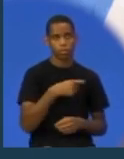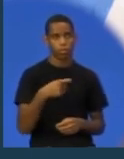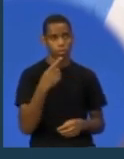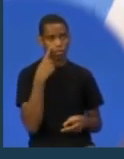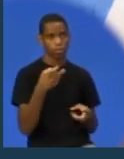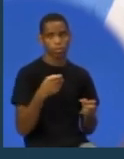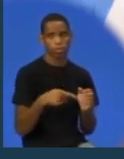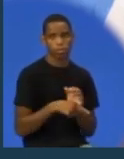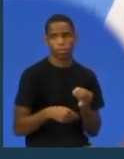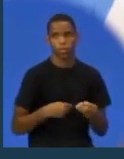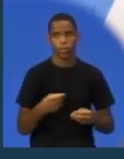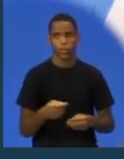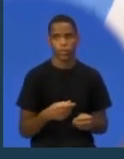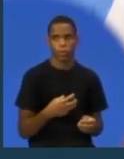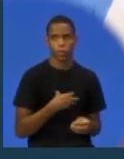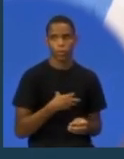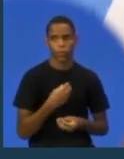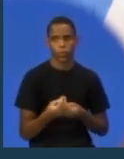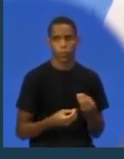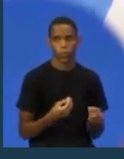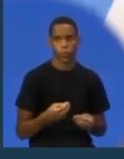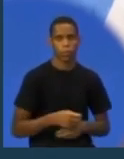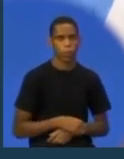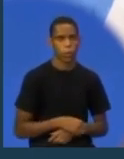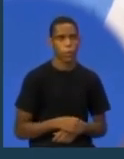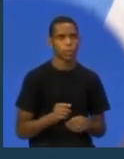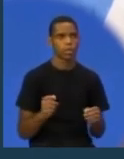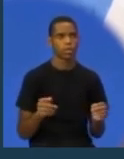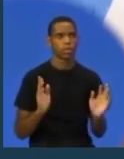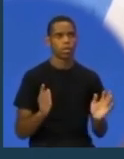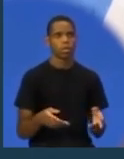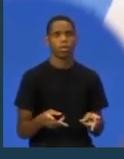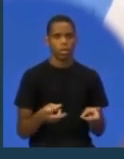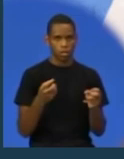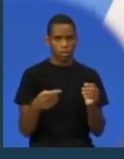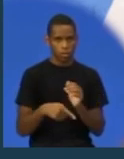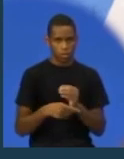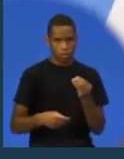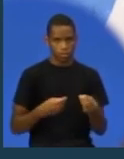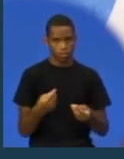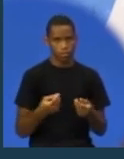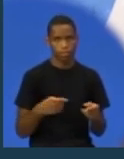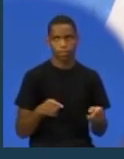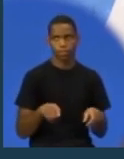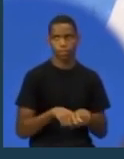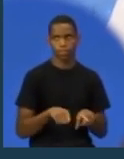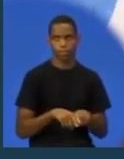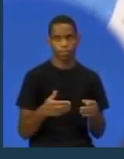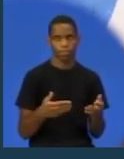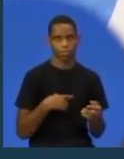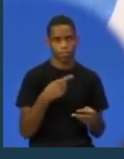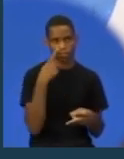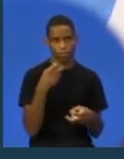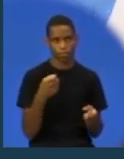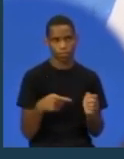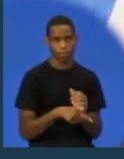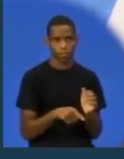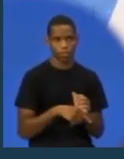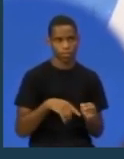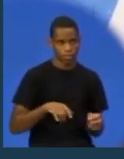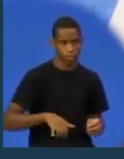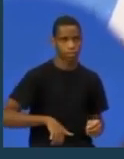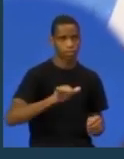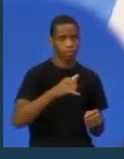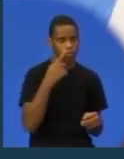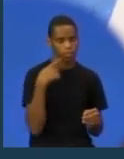e identificar qual é a minha fase de apoio. Então, identifiquei a fase de apoio, agora eu preciso olhar para o eixo Y